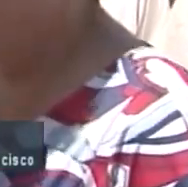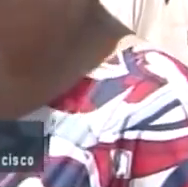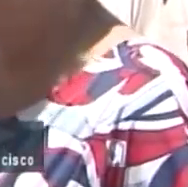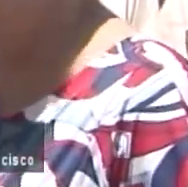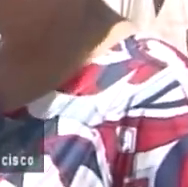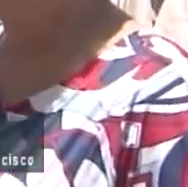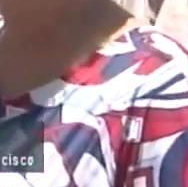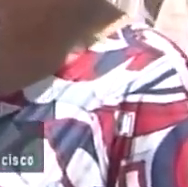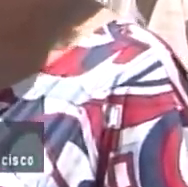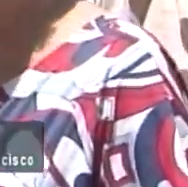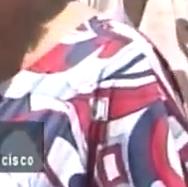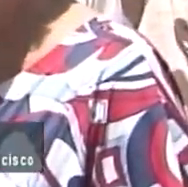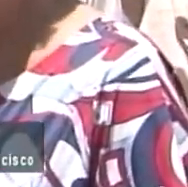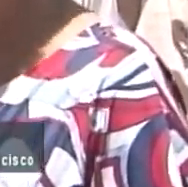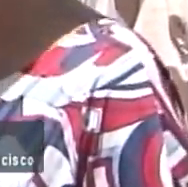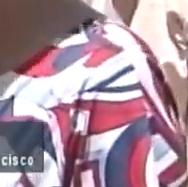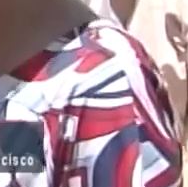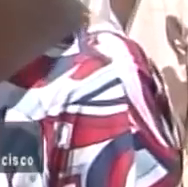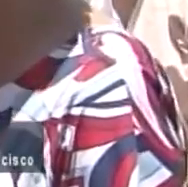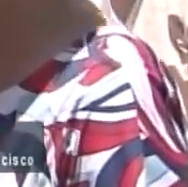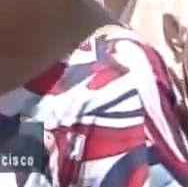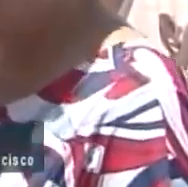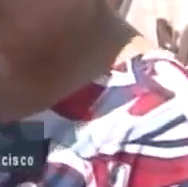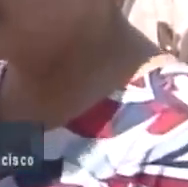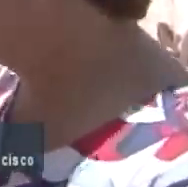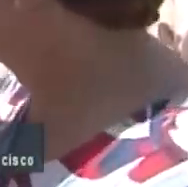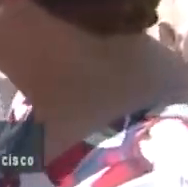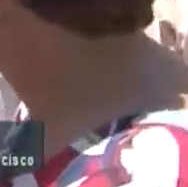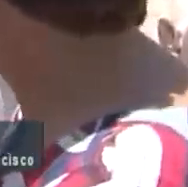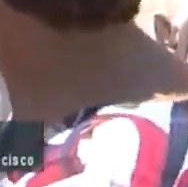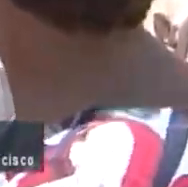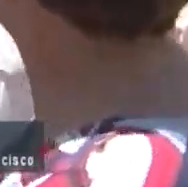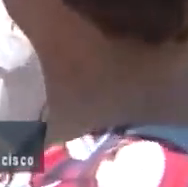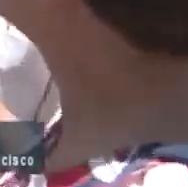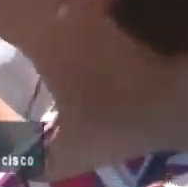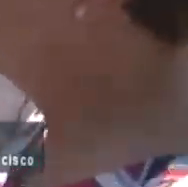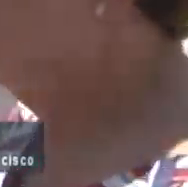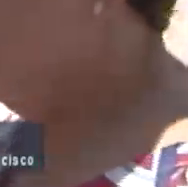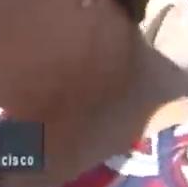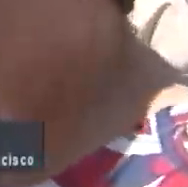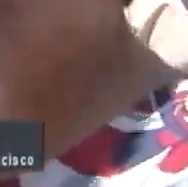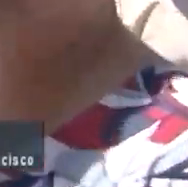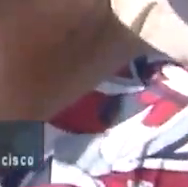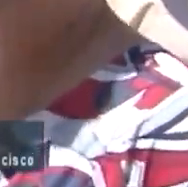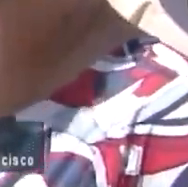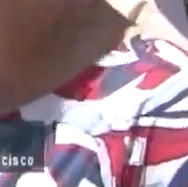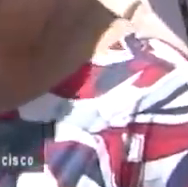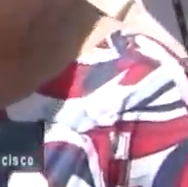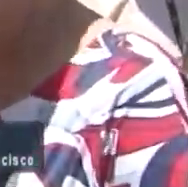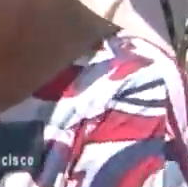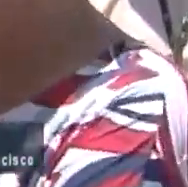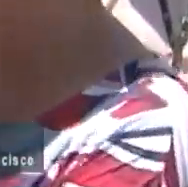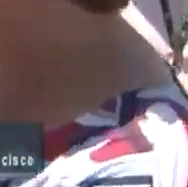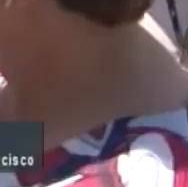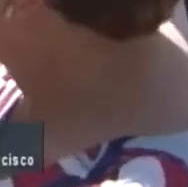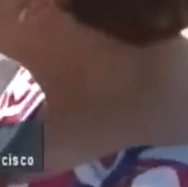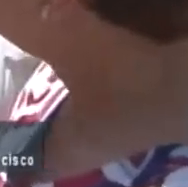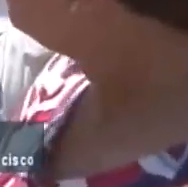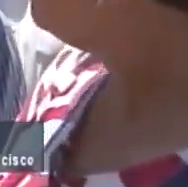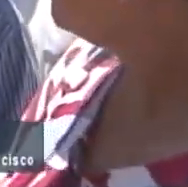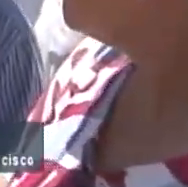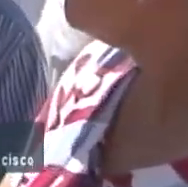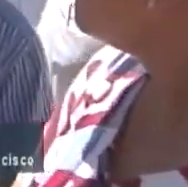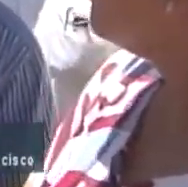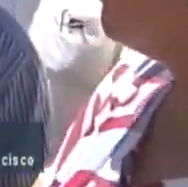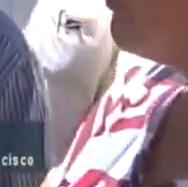o ministro está... Eu até dou a palavra para ele, que ele sabe explicar isso muito melhor que eu. Nós estamos hoje